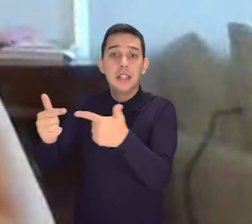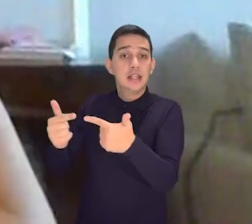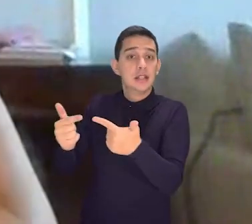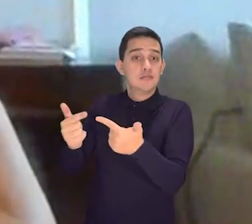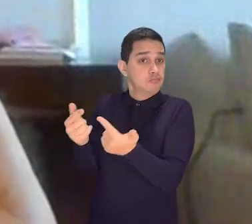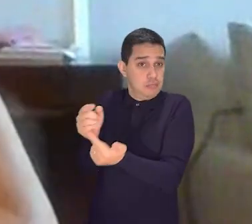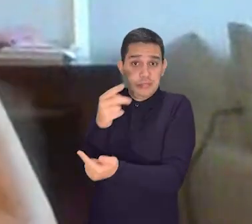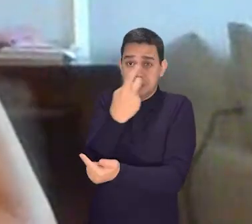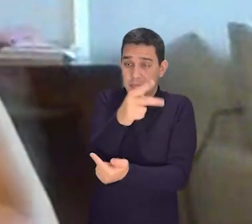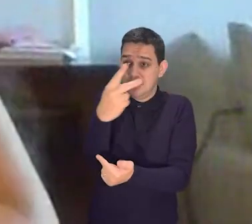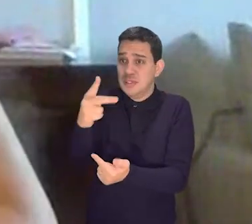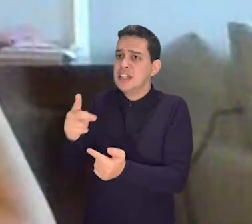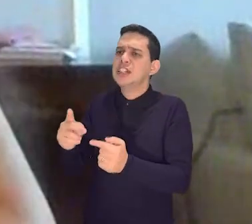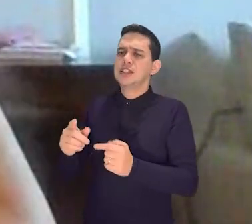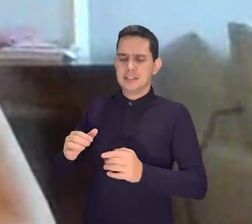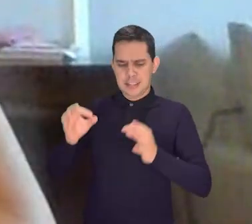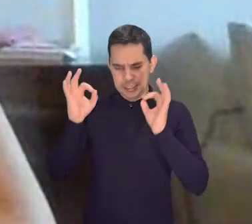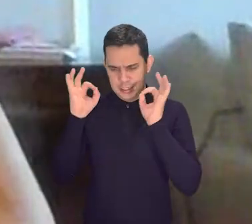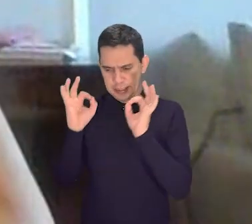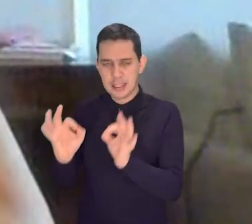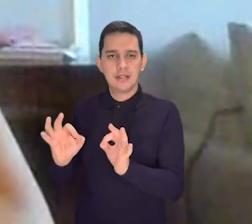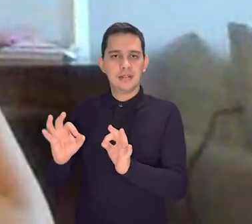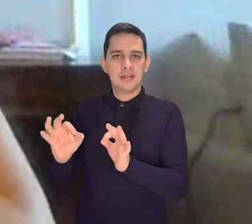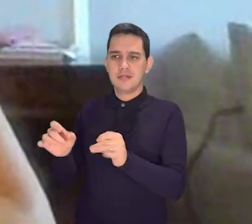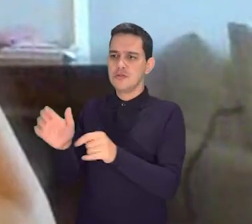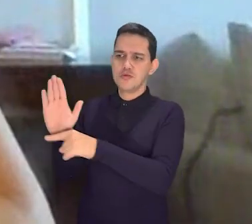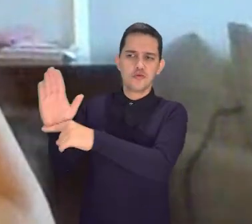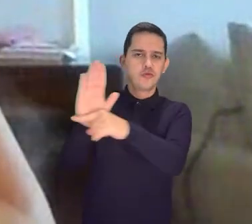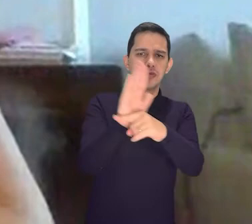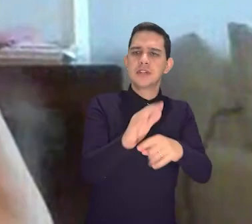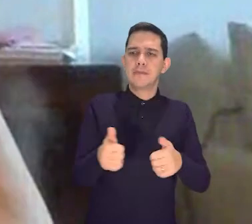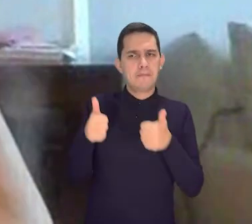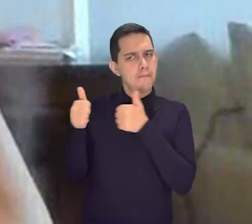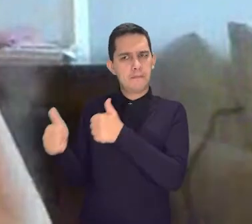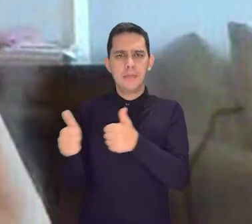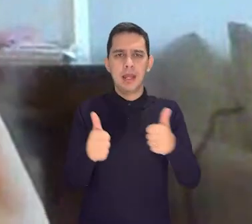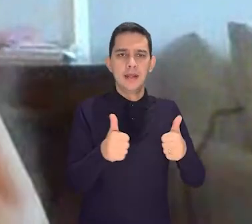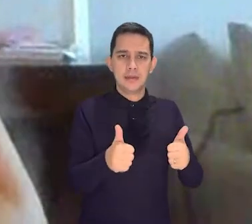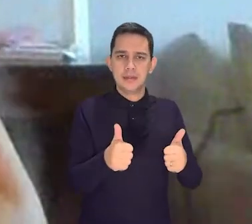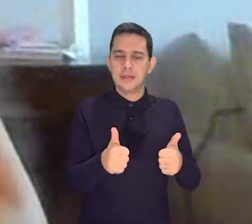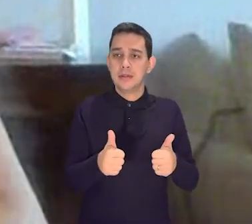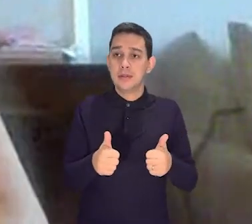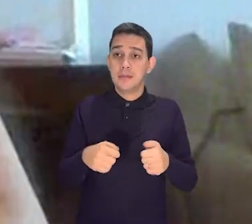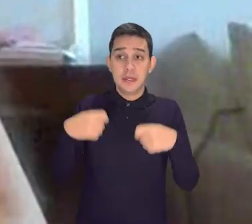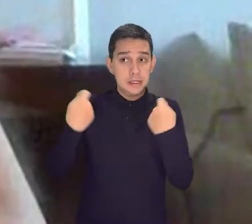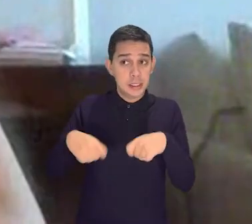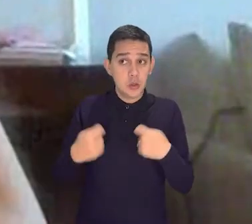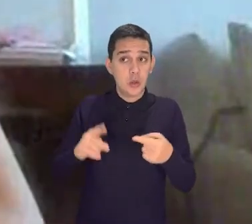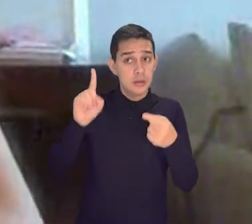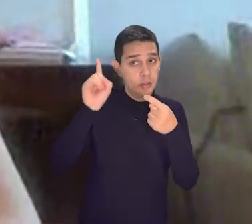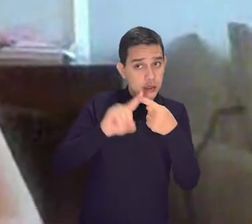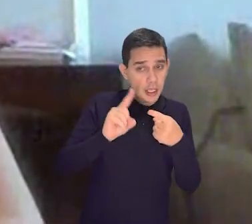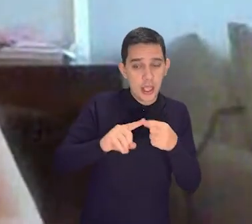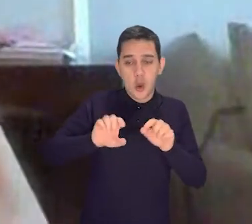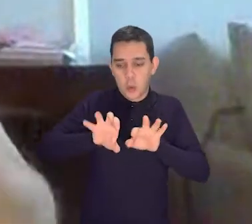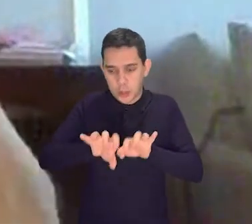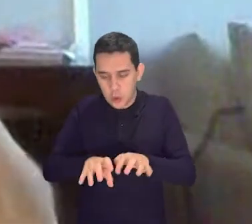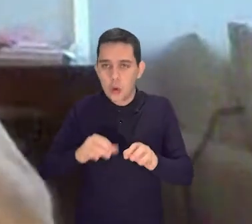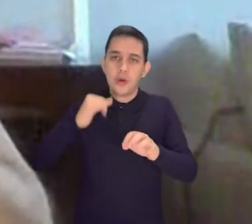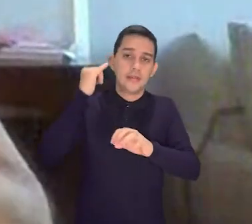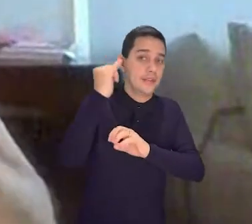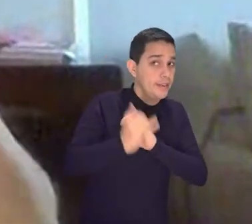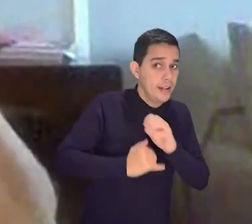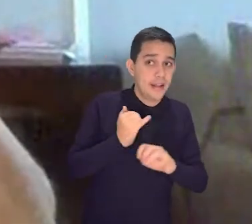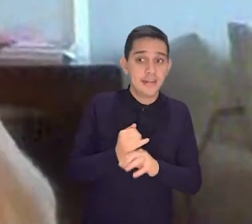a possibilidade de exercer o seu munus de maneira digna e eficaz, precisando